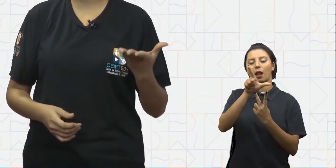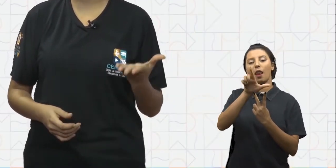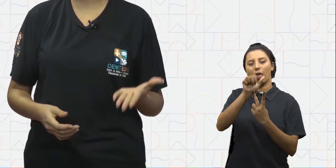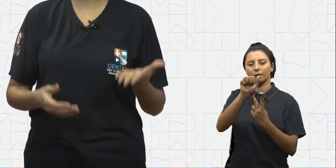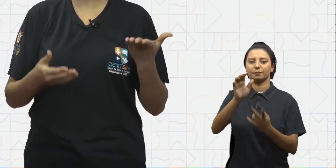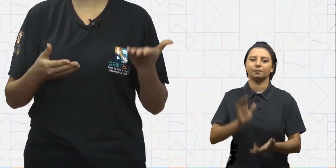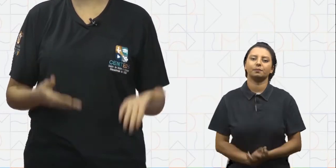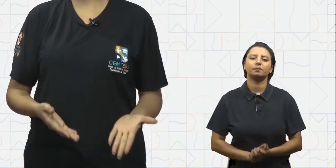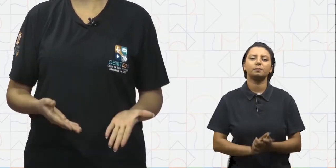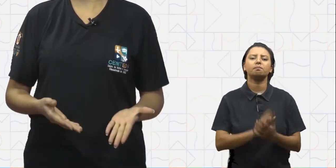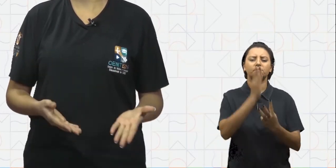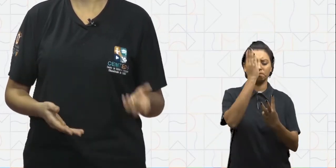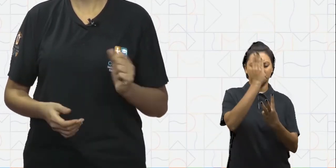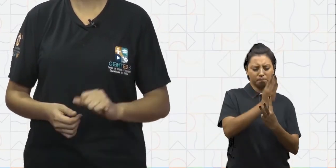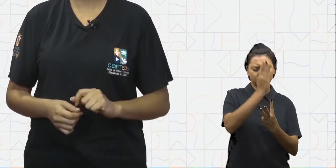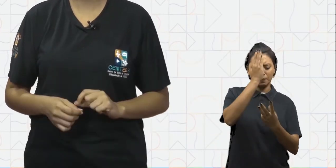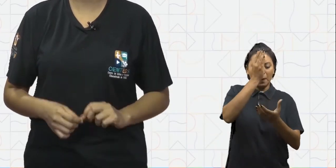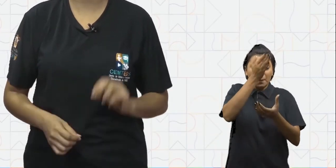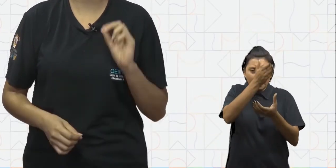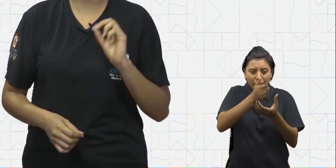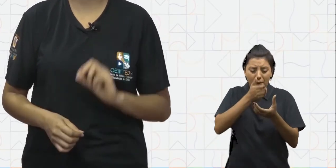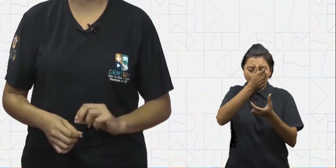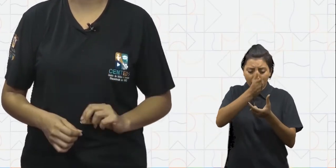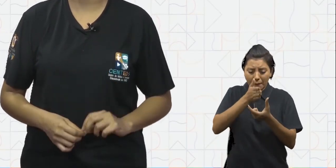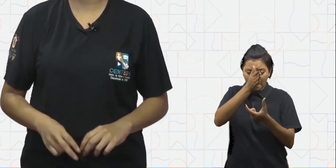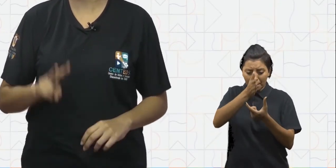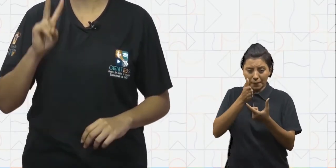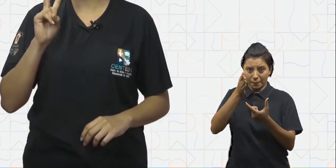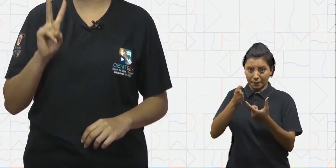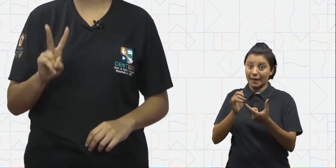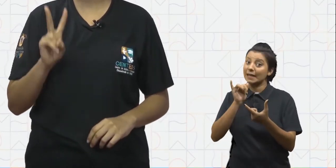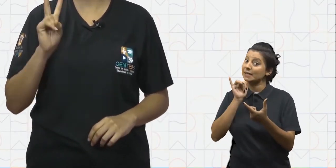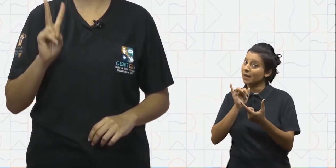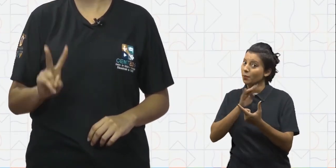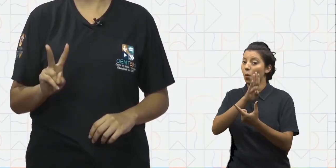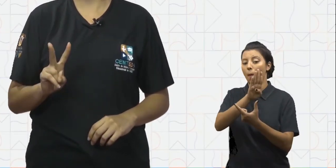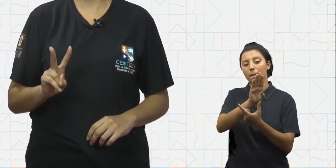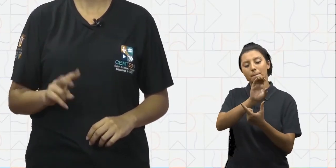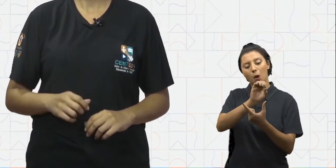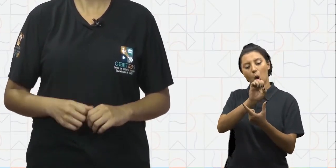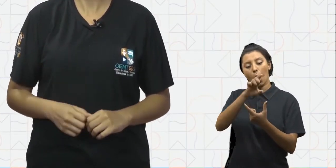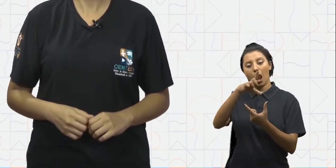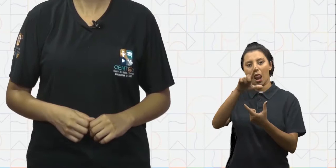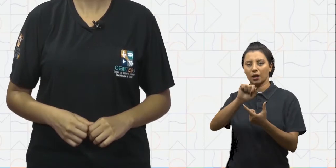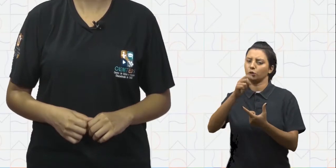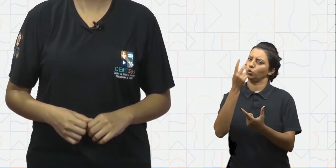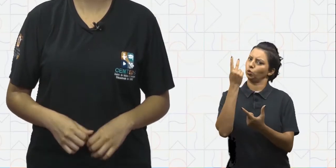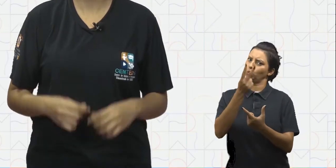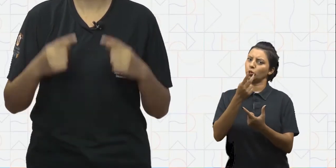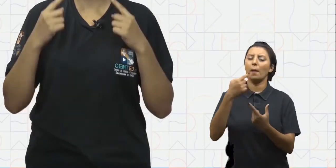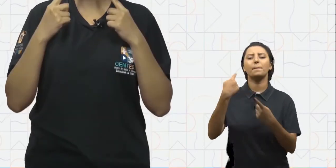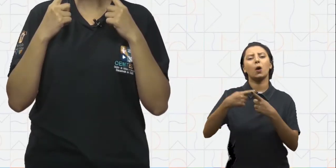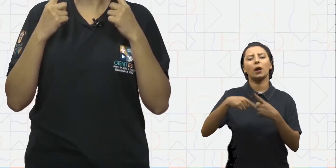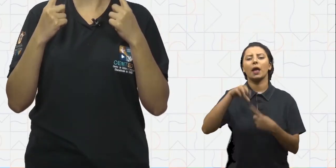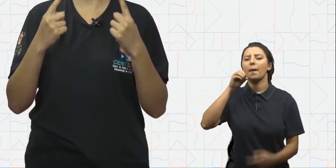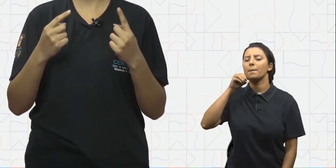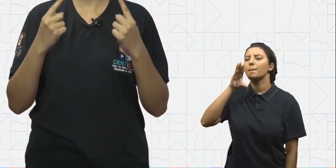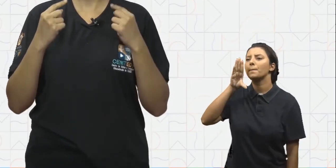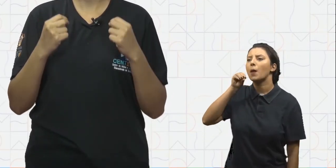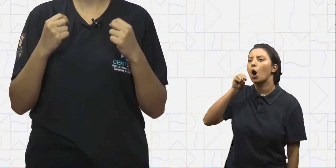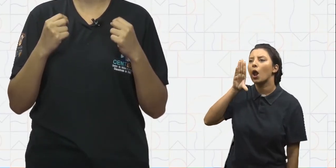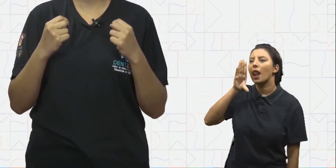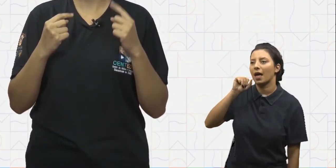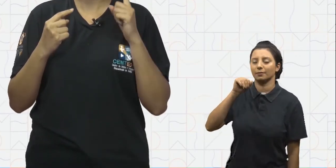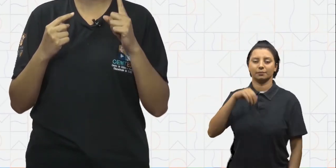palavra é chamado de sílaba. A palavra bola tem duas sílabas, pois eu abro a boca duas